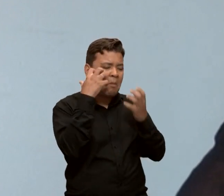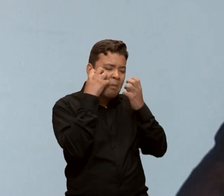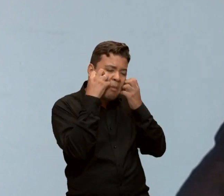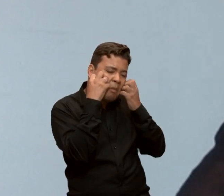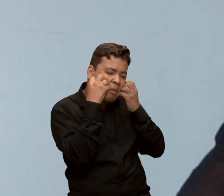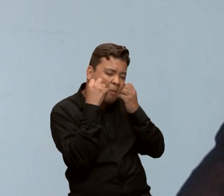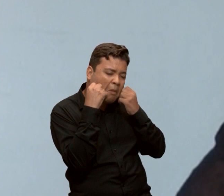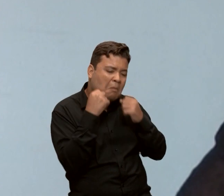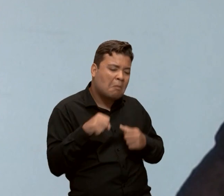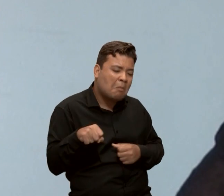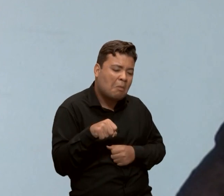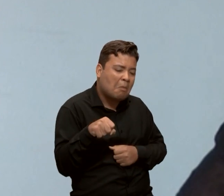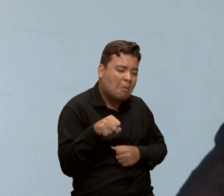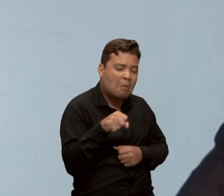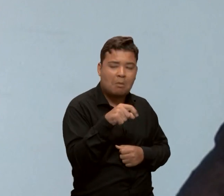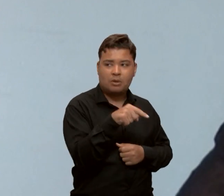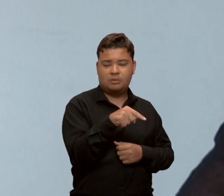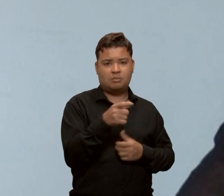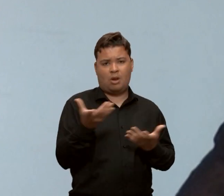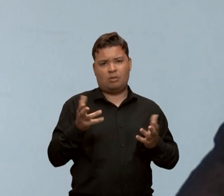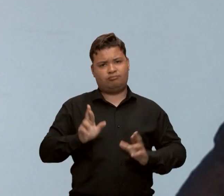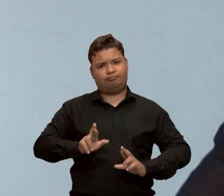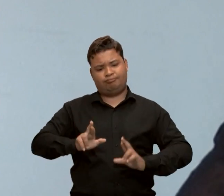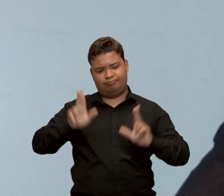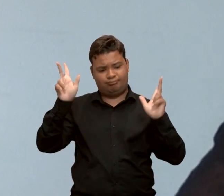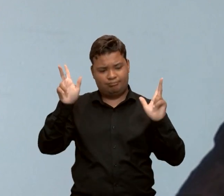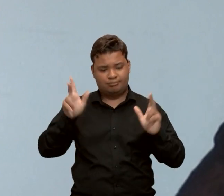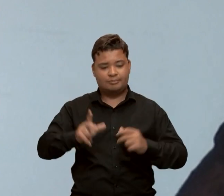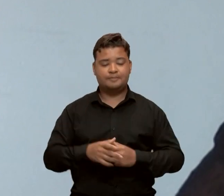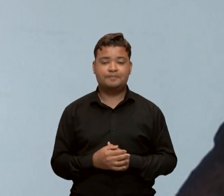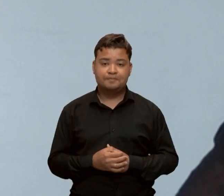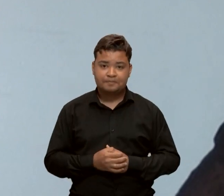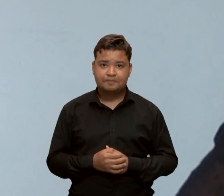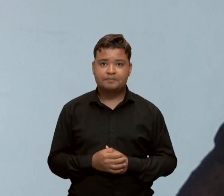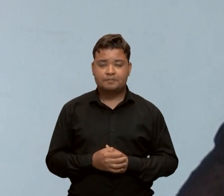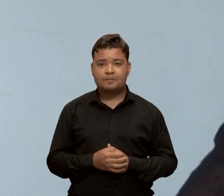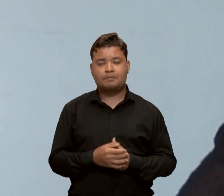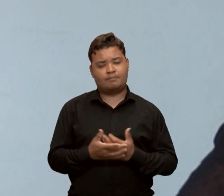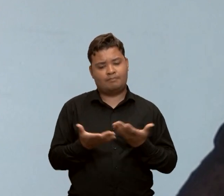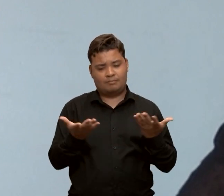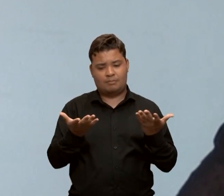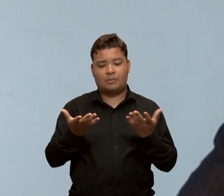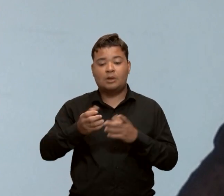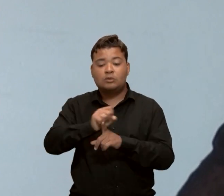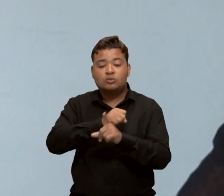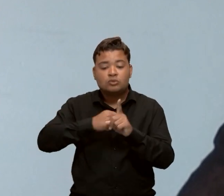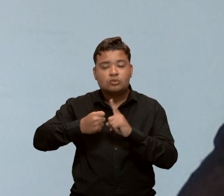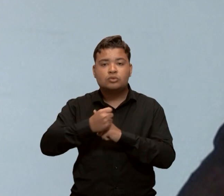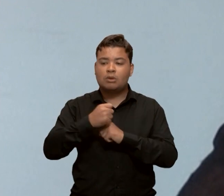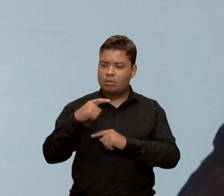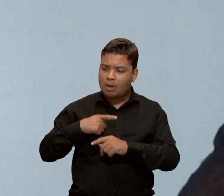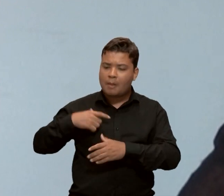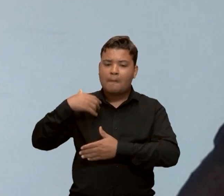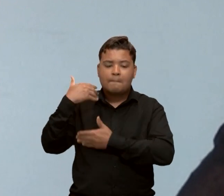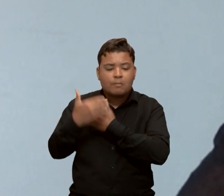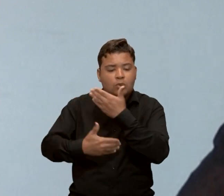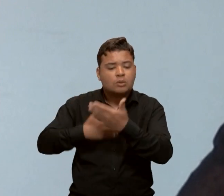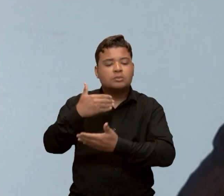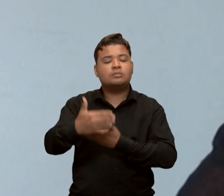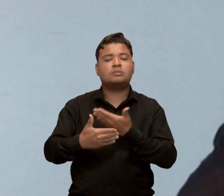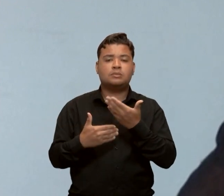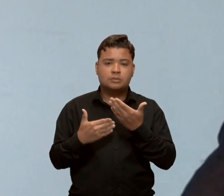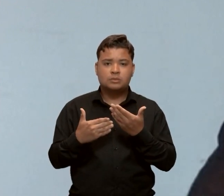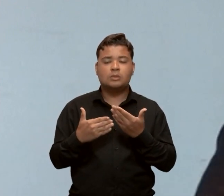é que a gente está desconstruindo, né, dentro da nossa sociedade, a gente ainda está passando por esse processo,